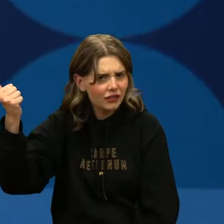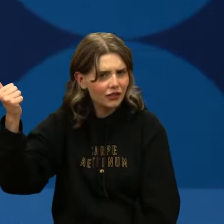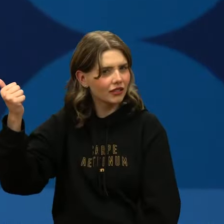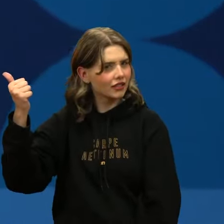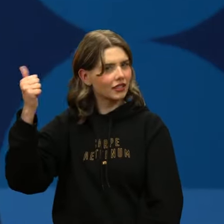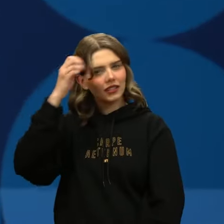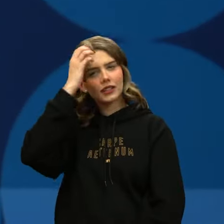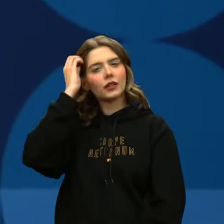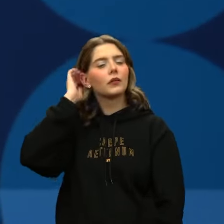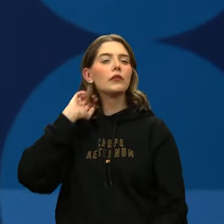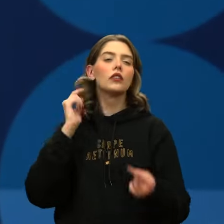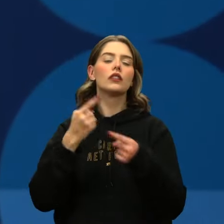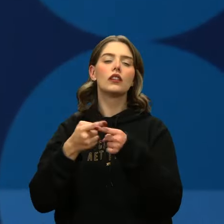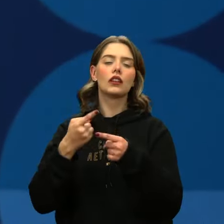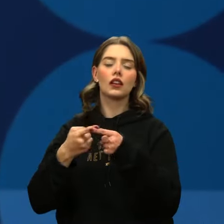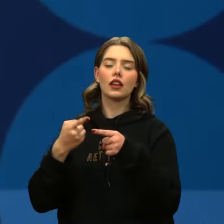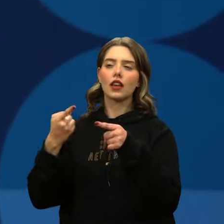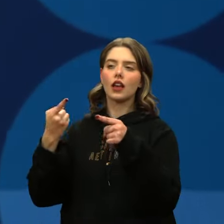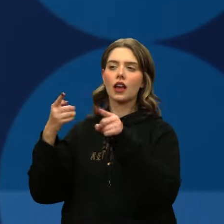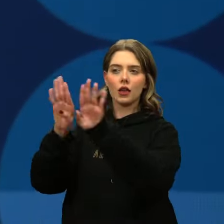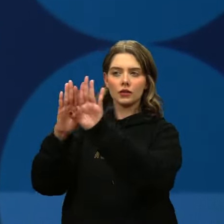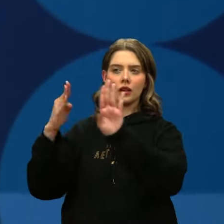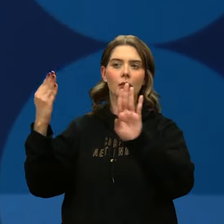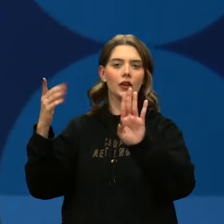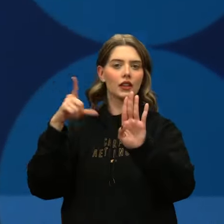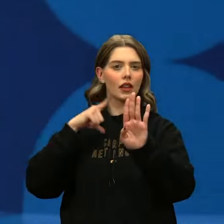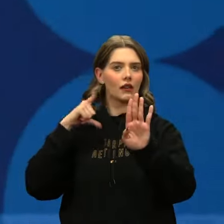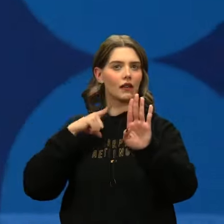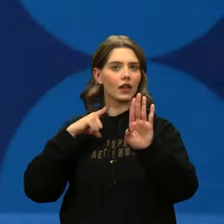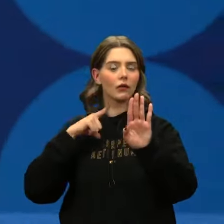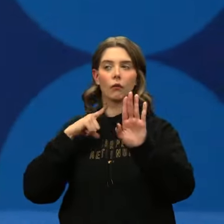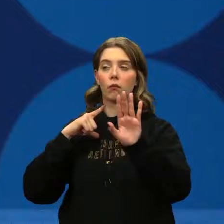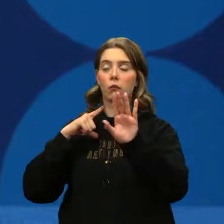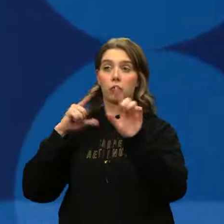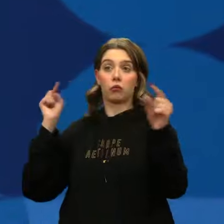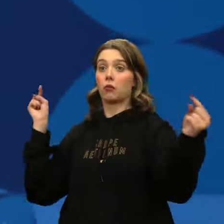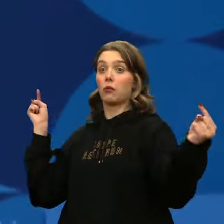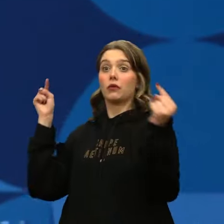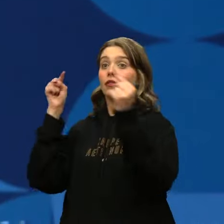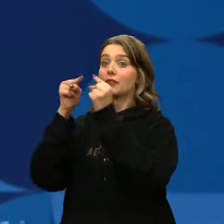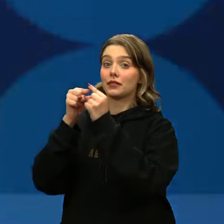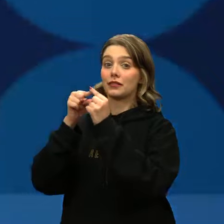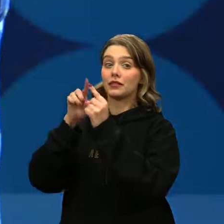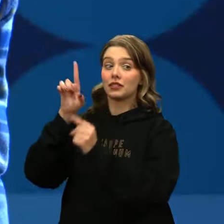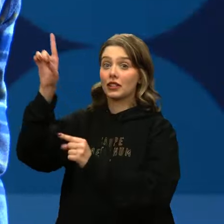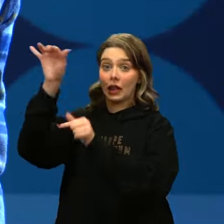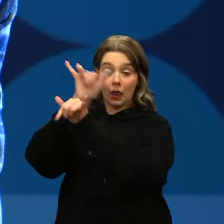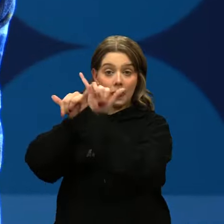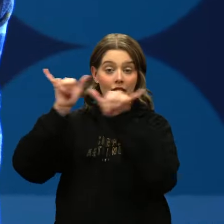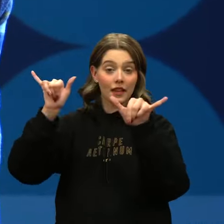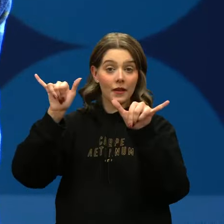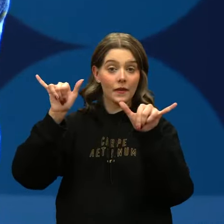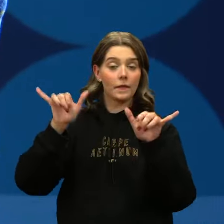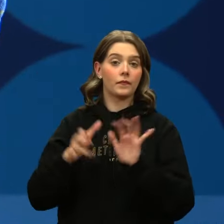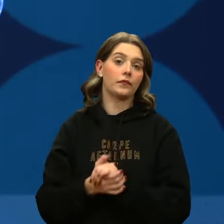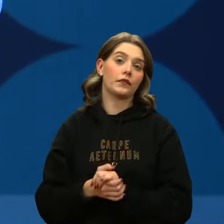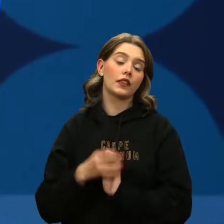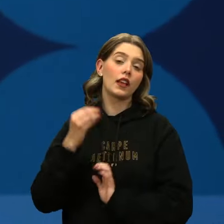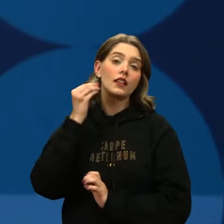portas abertas têm tudo a ver com o propósito declarado de Deus. Essa oportunidade